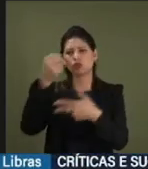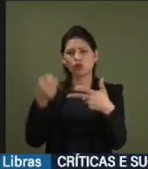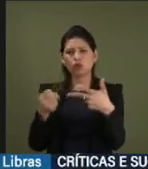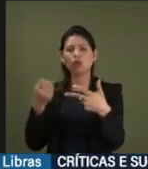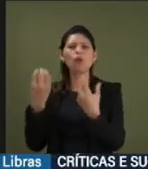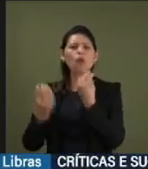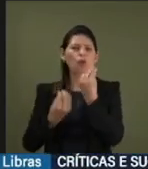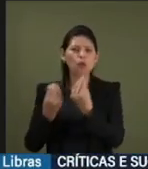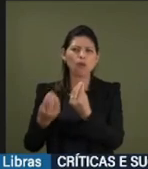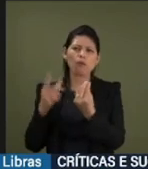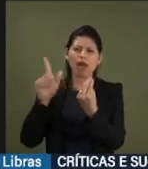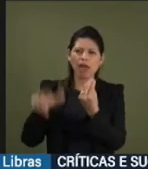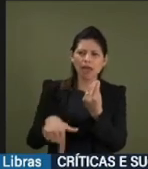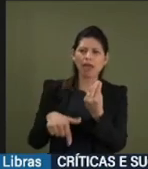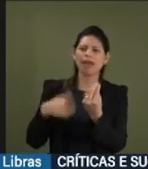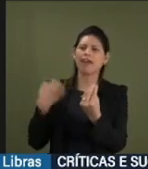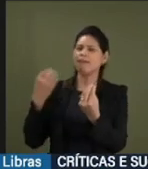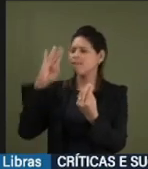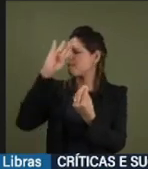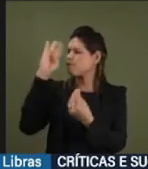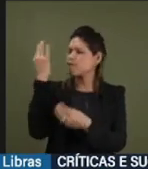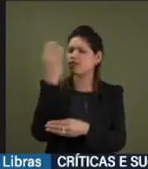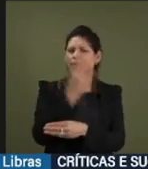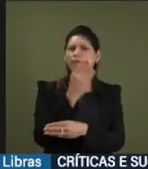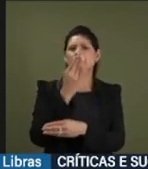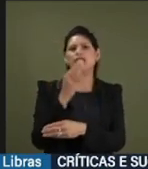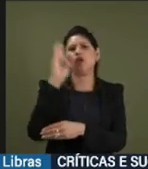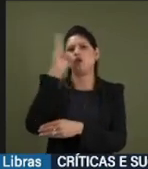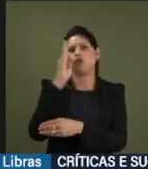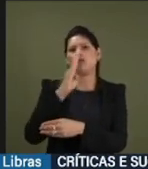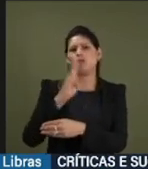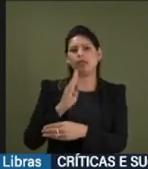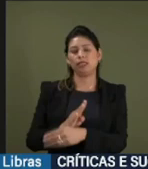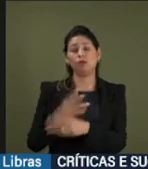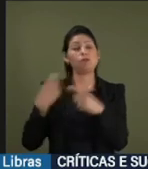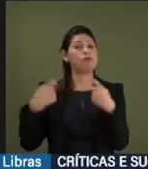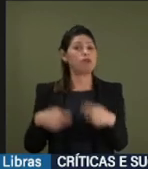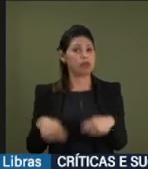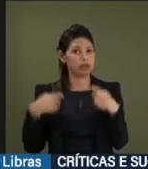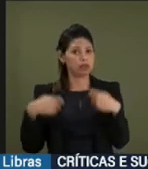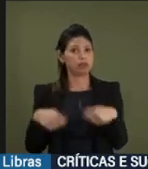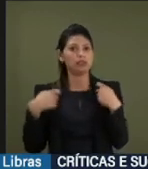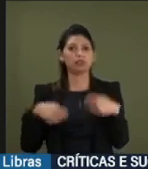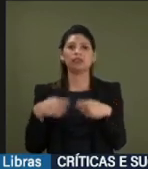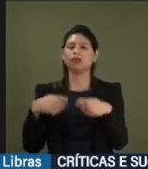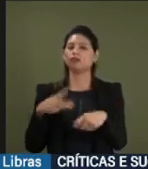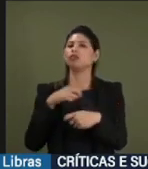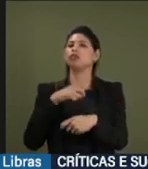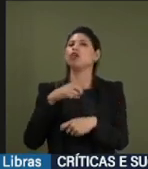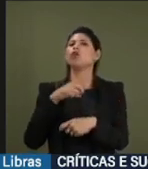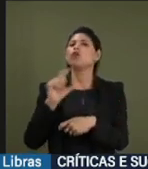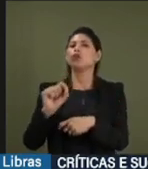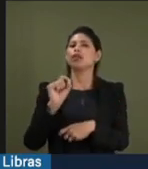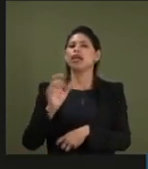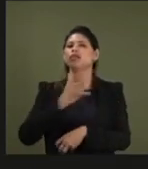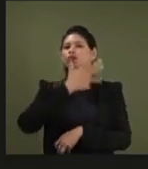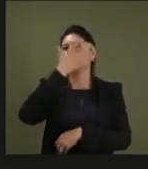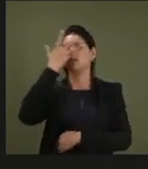são fundamentais para a democracia do Brasil. Mas precisamos que as pessoas de bem façam